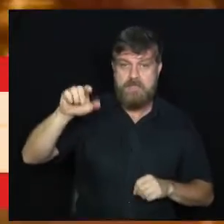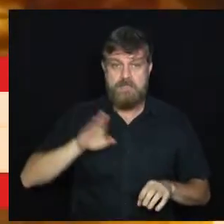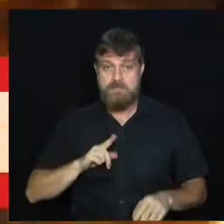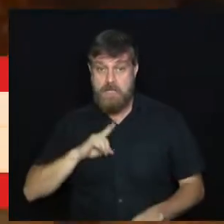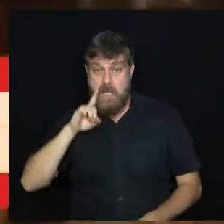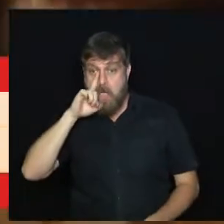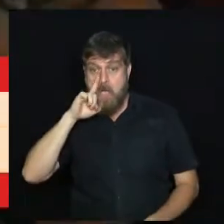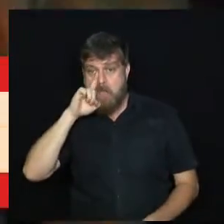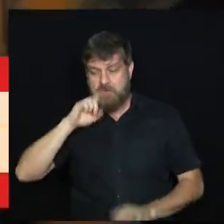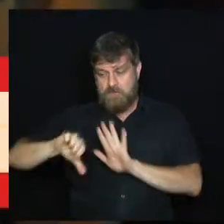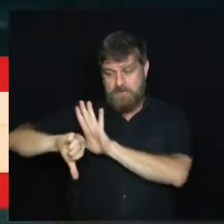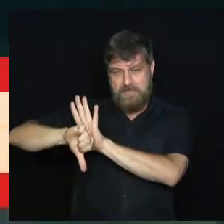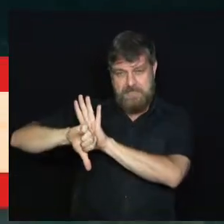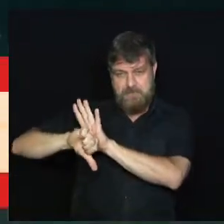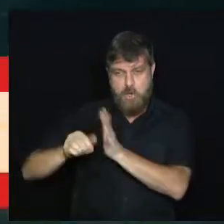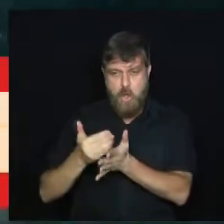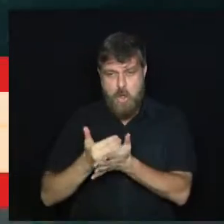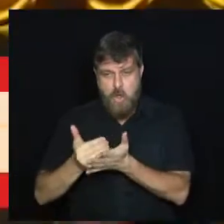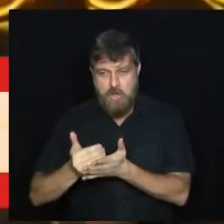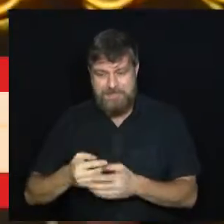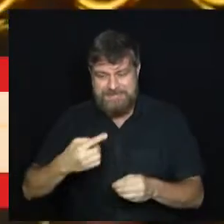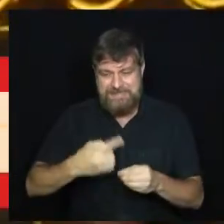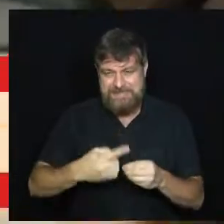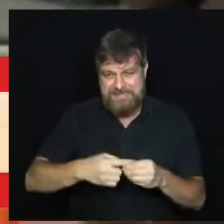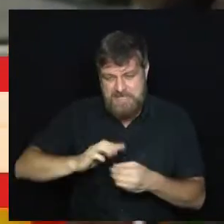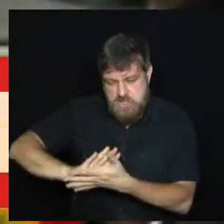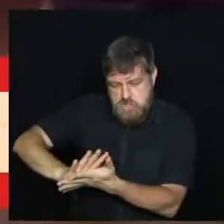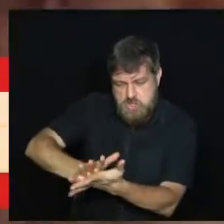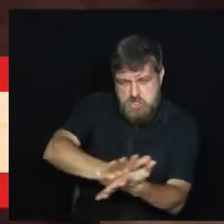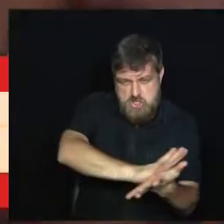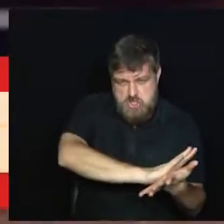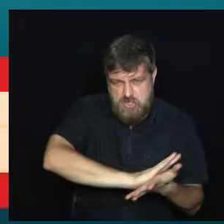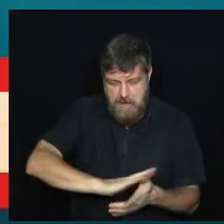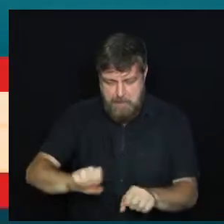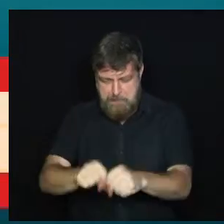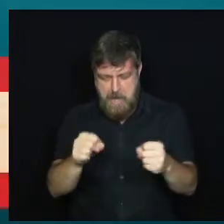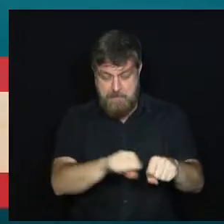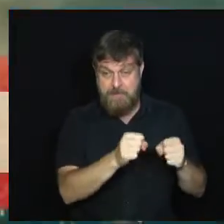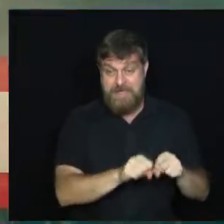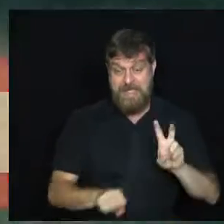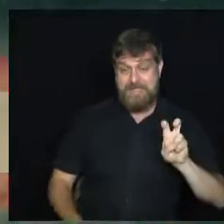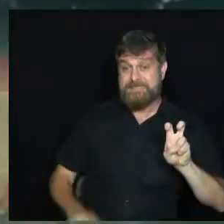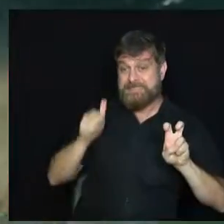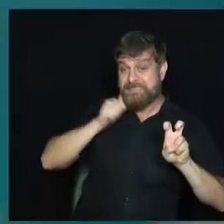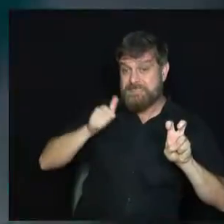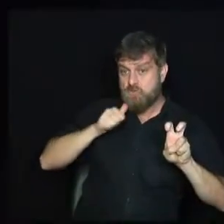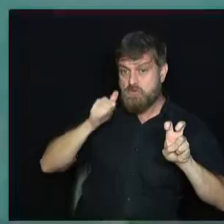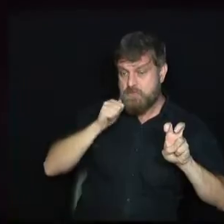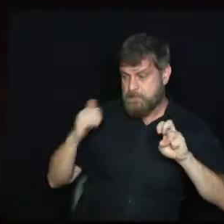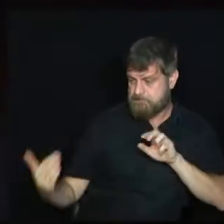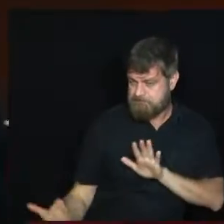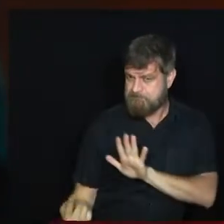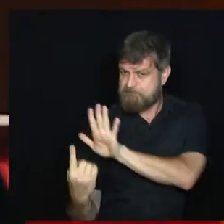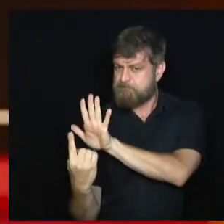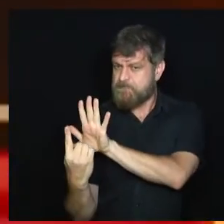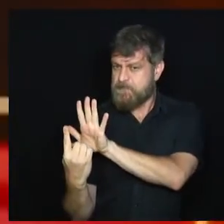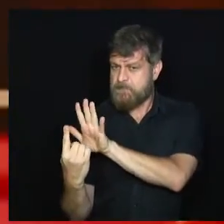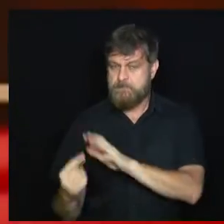perigoso criminoso começa a causar destruição em Gotham e as 5 mulheres vão defender a cidade.